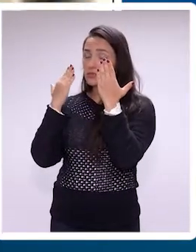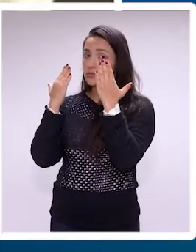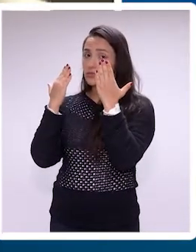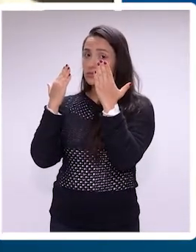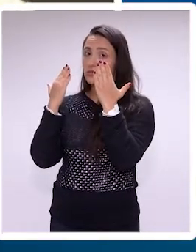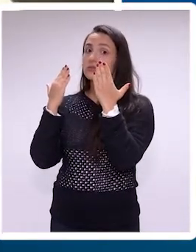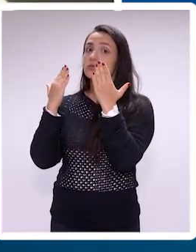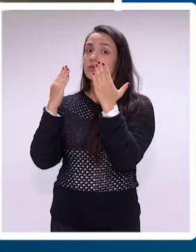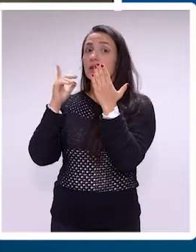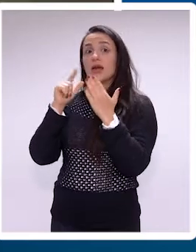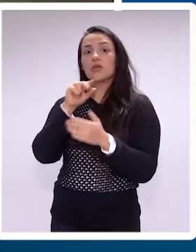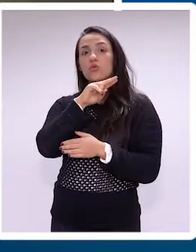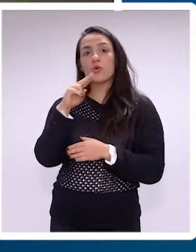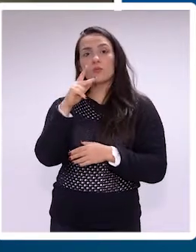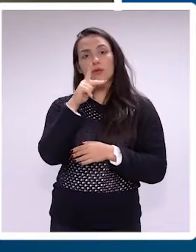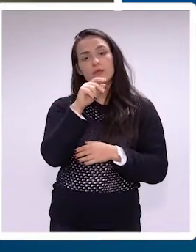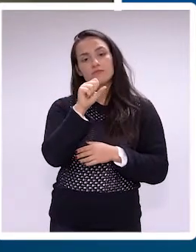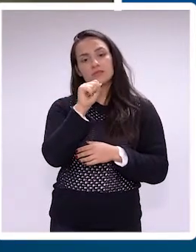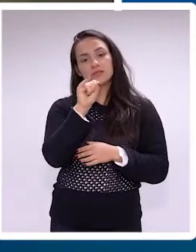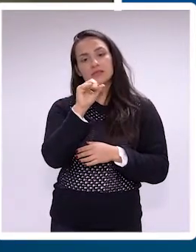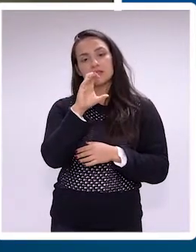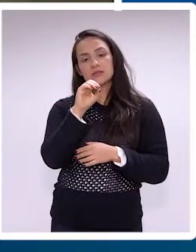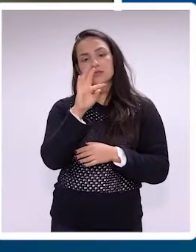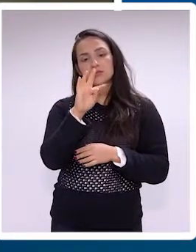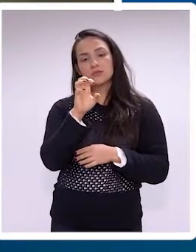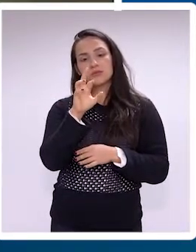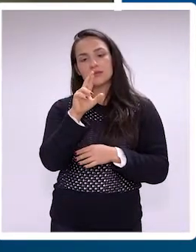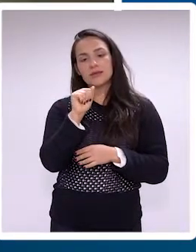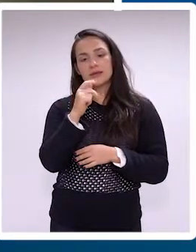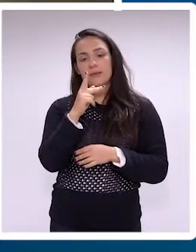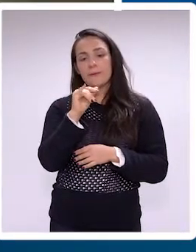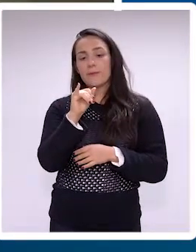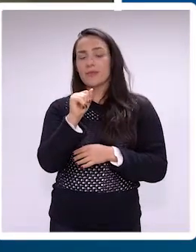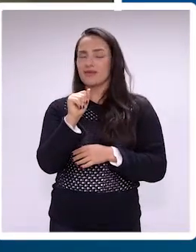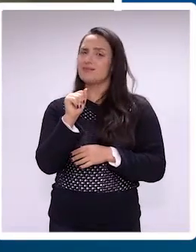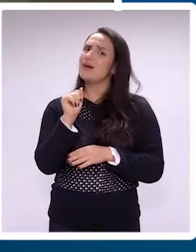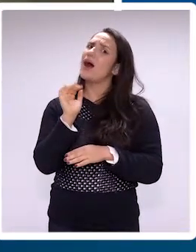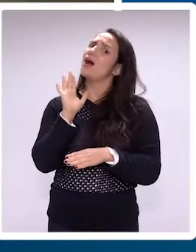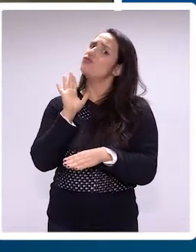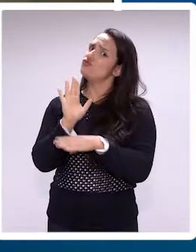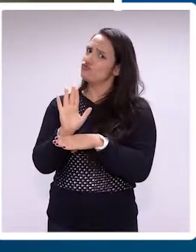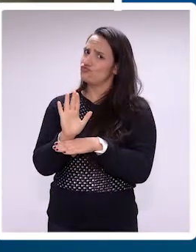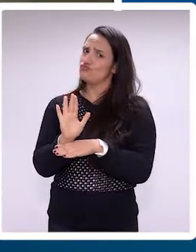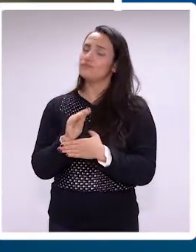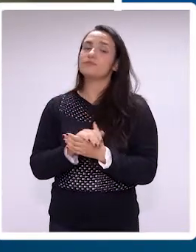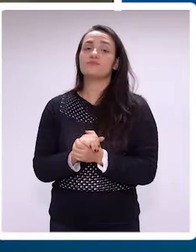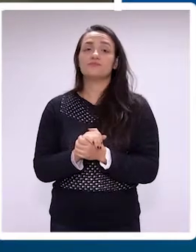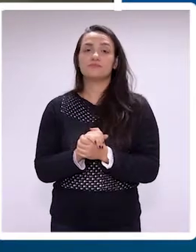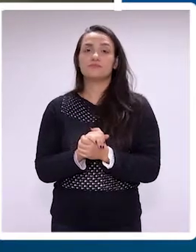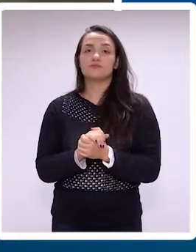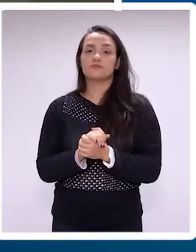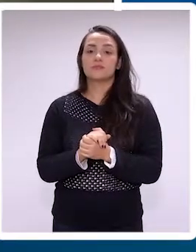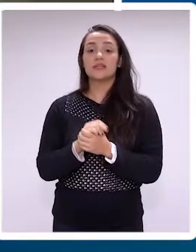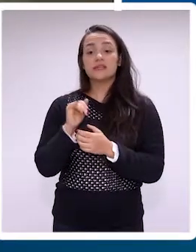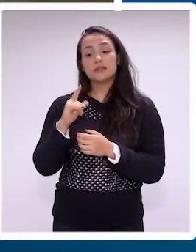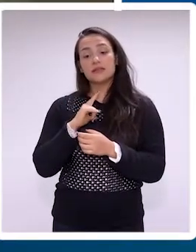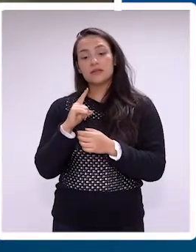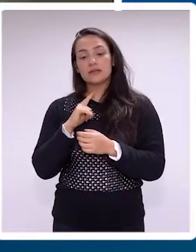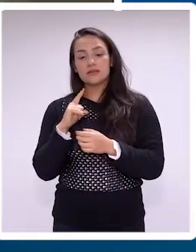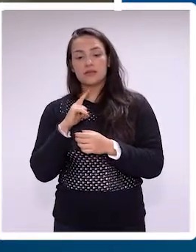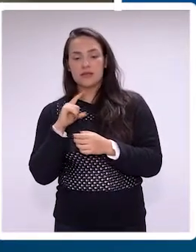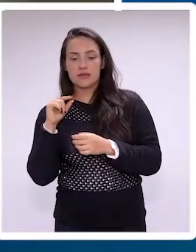psicoterapia, que ajuda e ajuda muito nos casos leves. Nos casos moderados e graves,